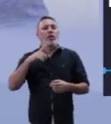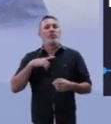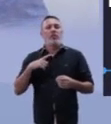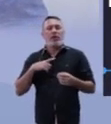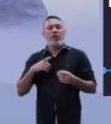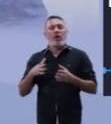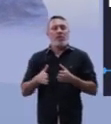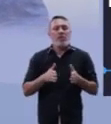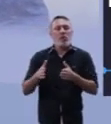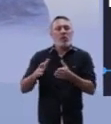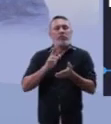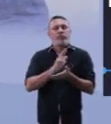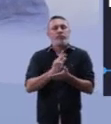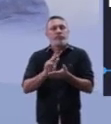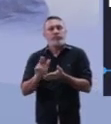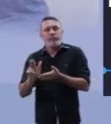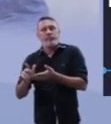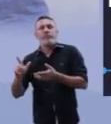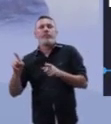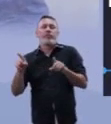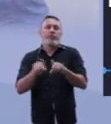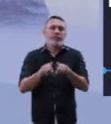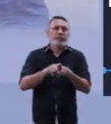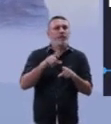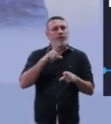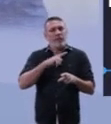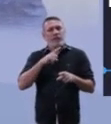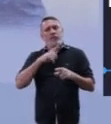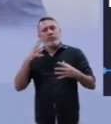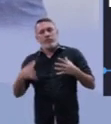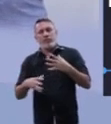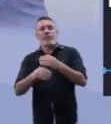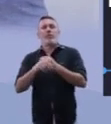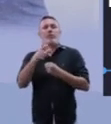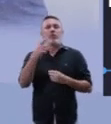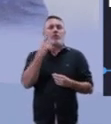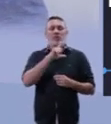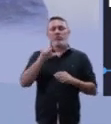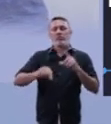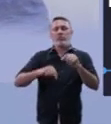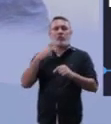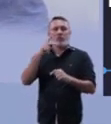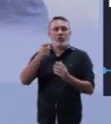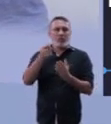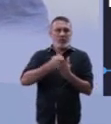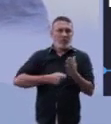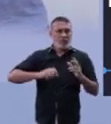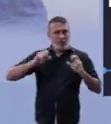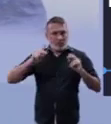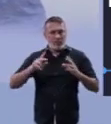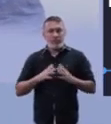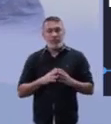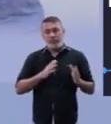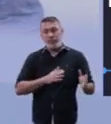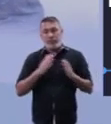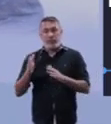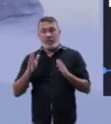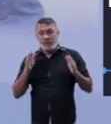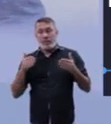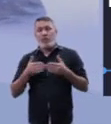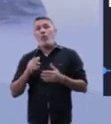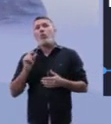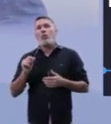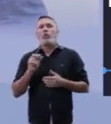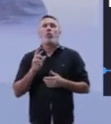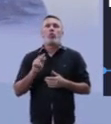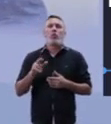possa entender que há vários caminhos. E talvez algum daqueles ali seja o caminho que constantemente você utiliza nas suas redações. Tá?